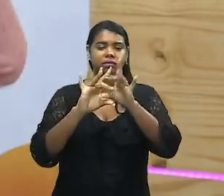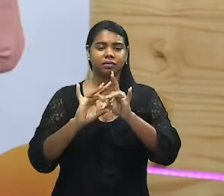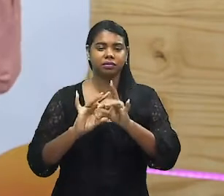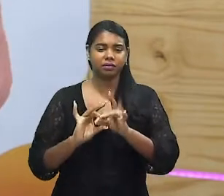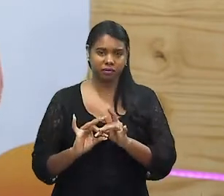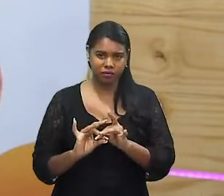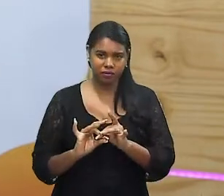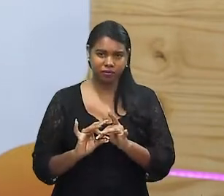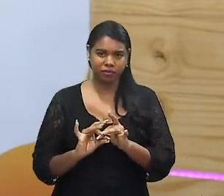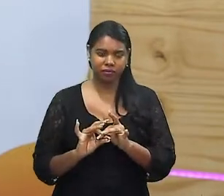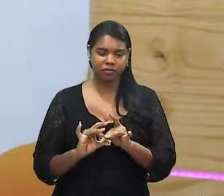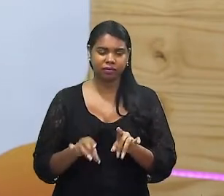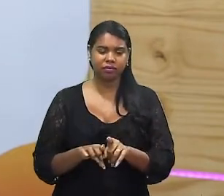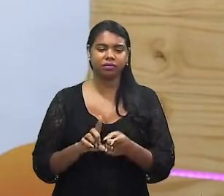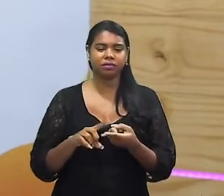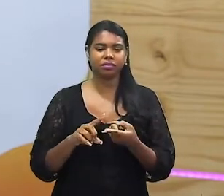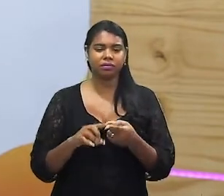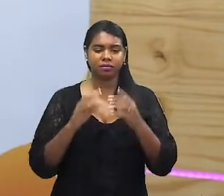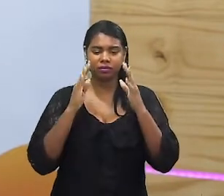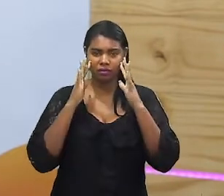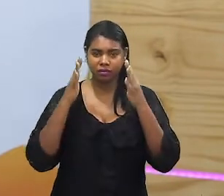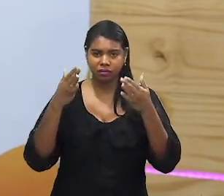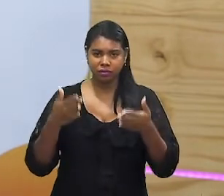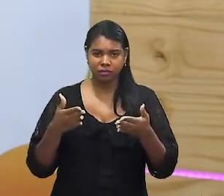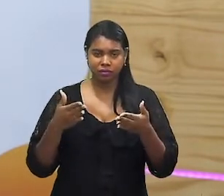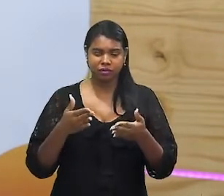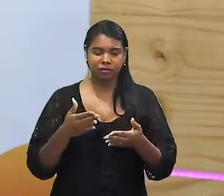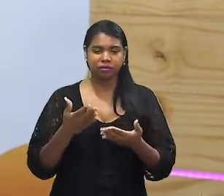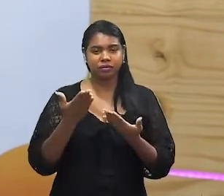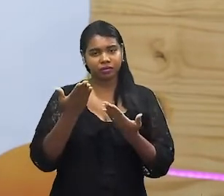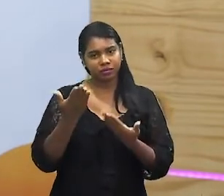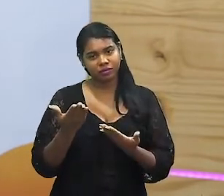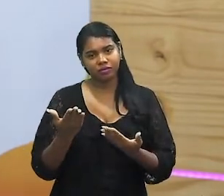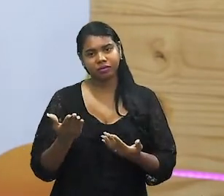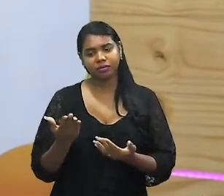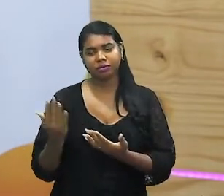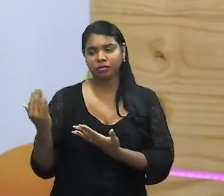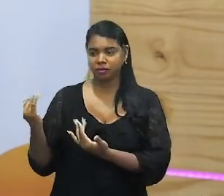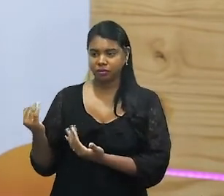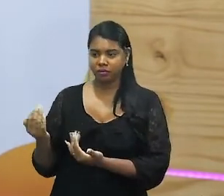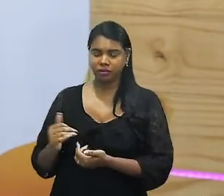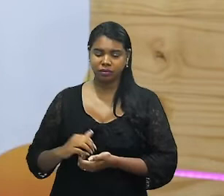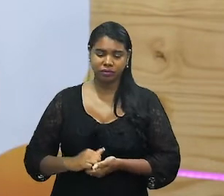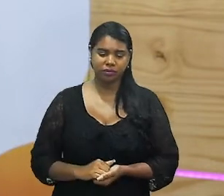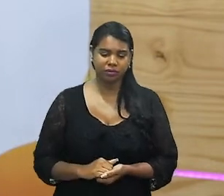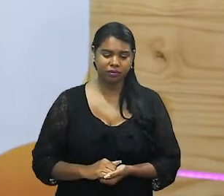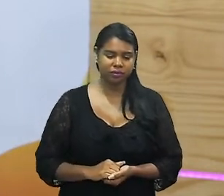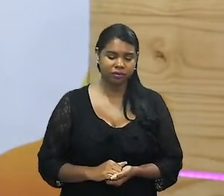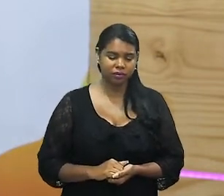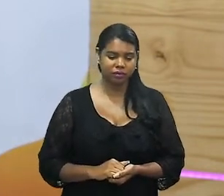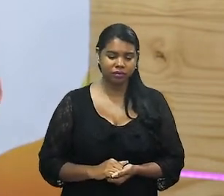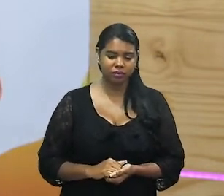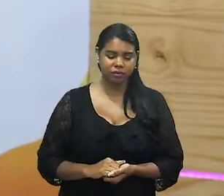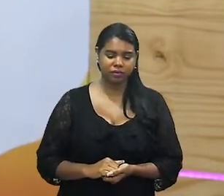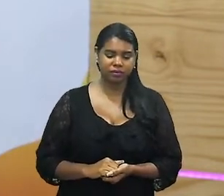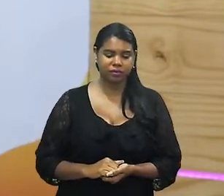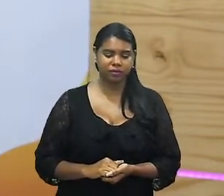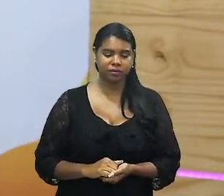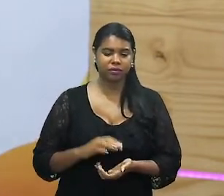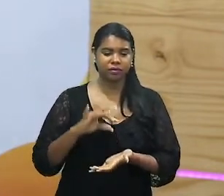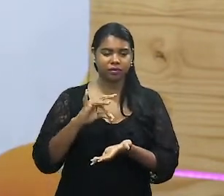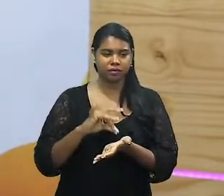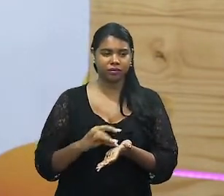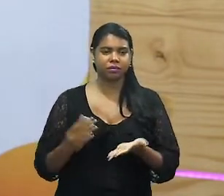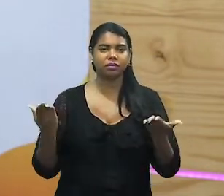maior, macro, para a gente agora focar no micro, que é o momento de vocês, o momento dos adolescentes. Vocês estão realmente sendo